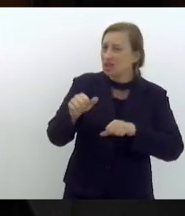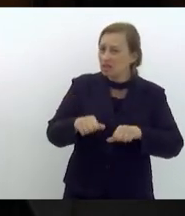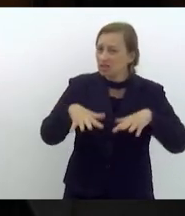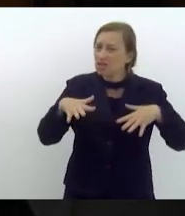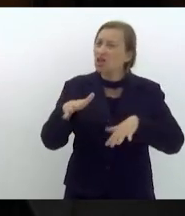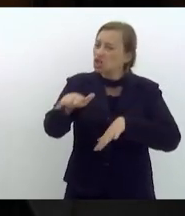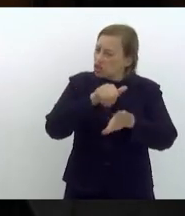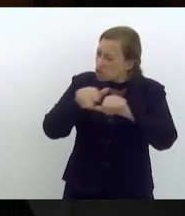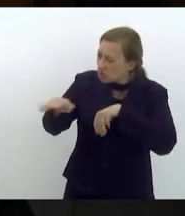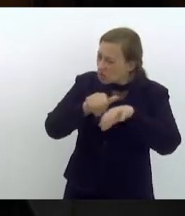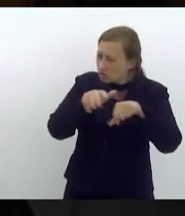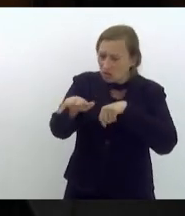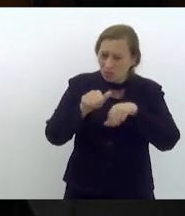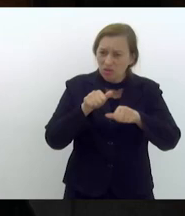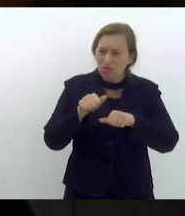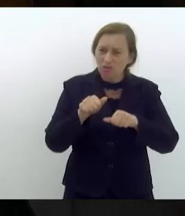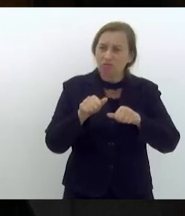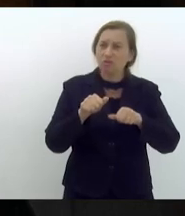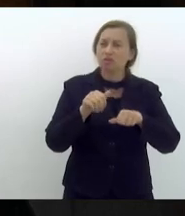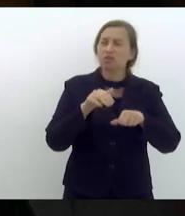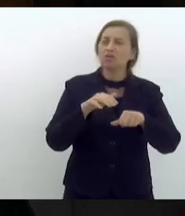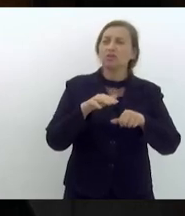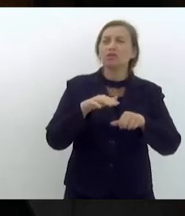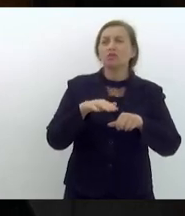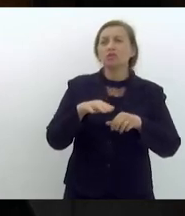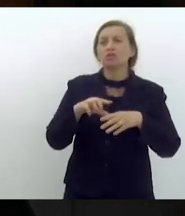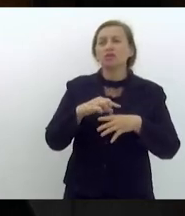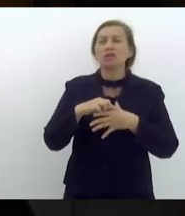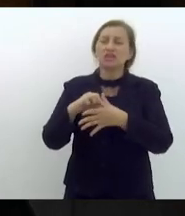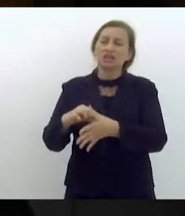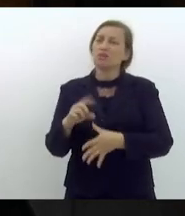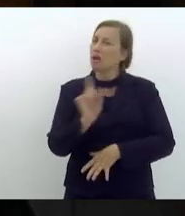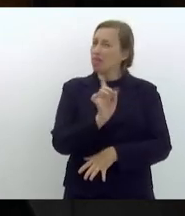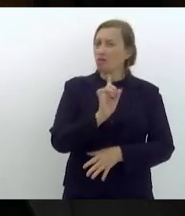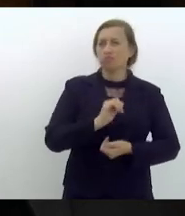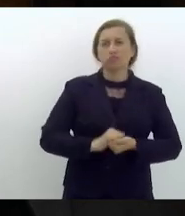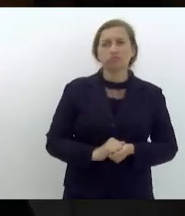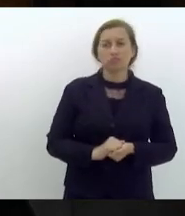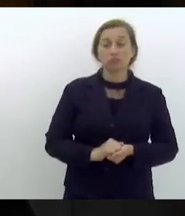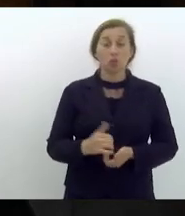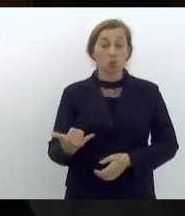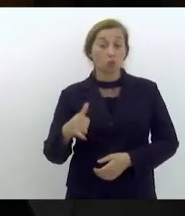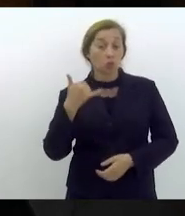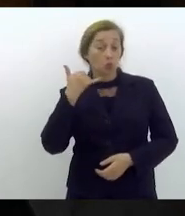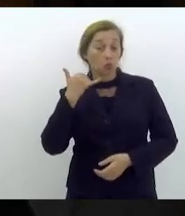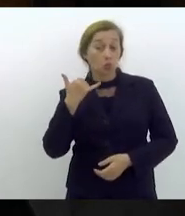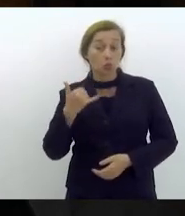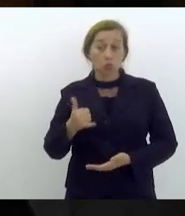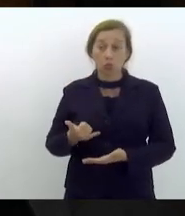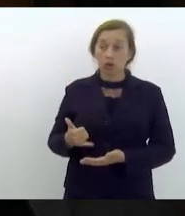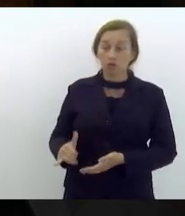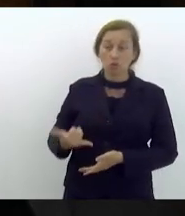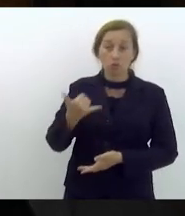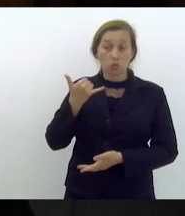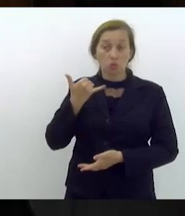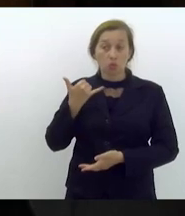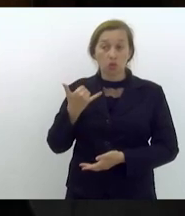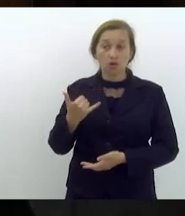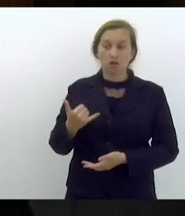sessão chama os líderes mas não os telefonemas inclusive